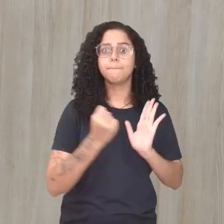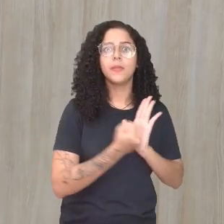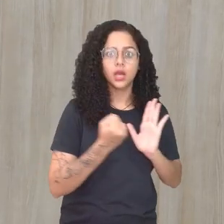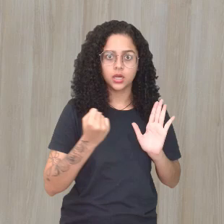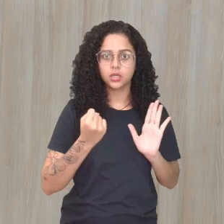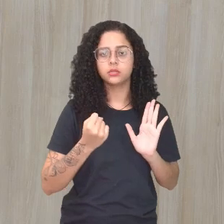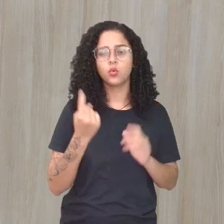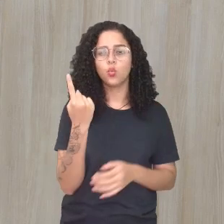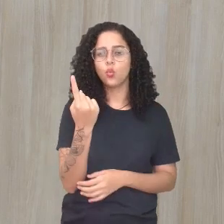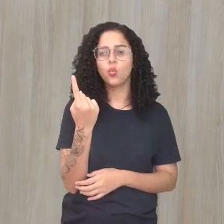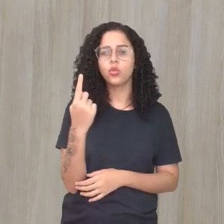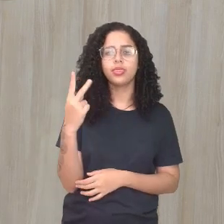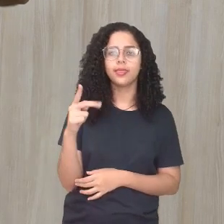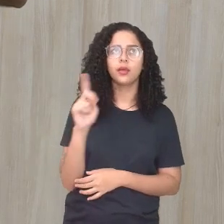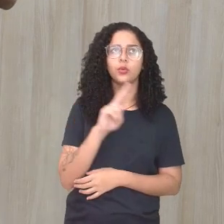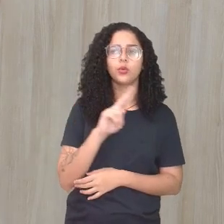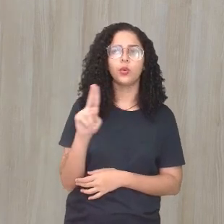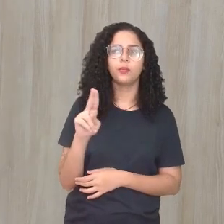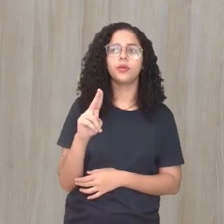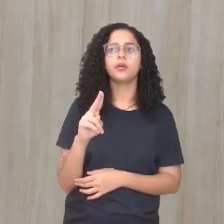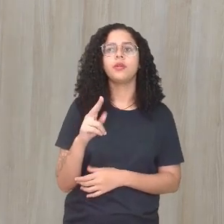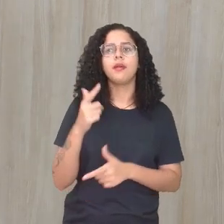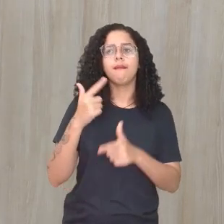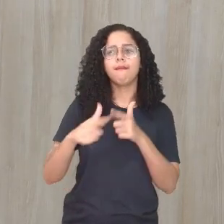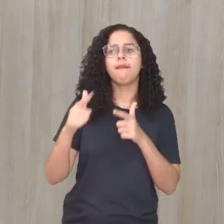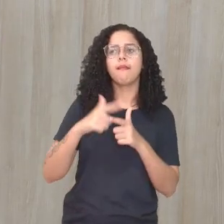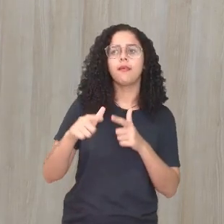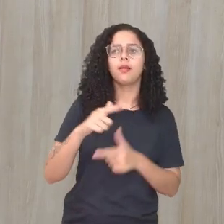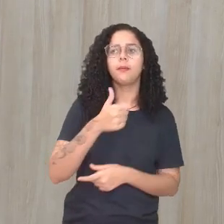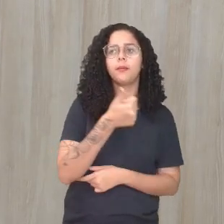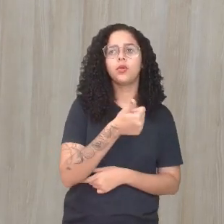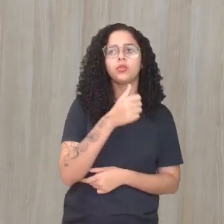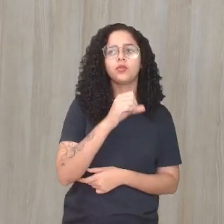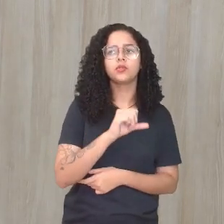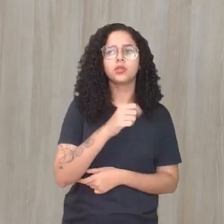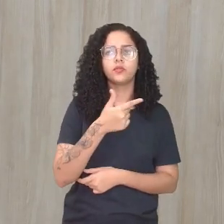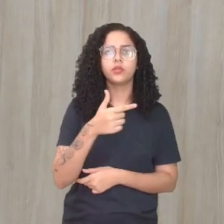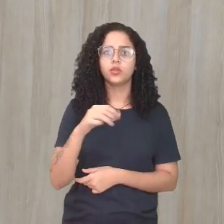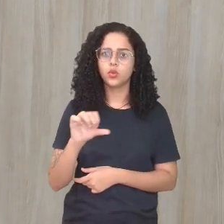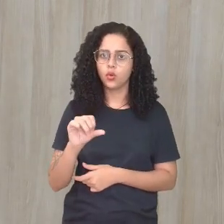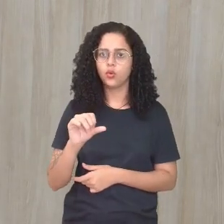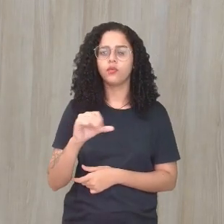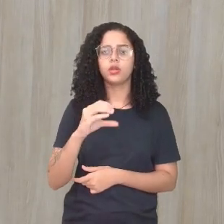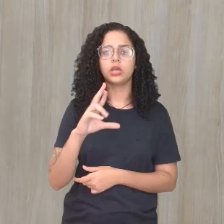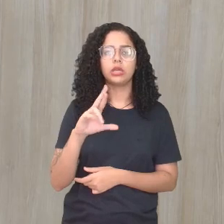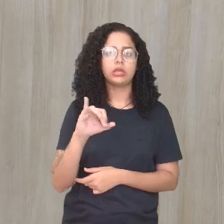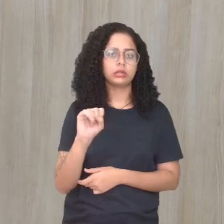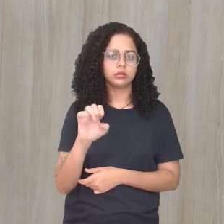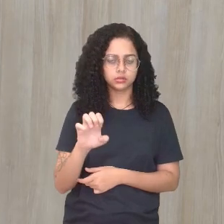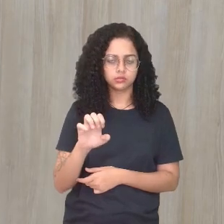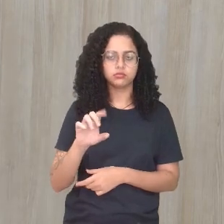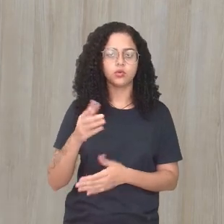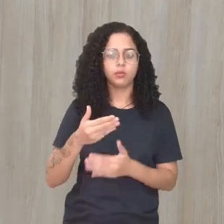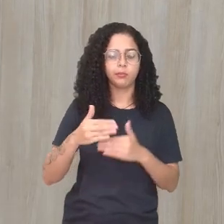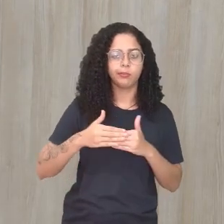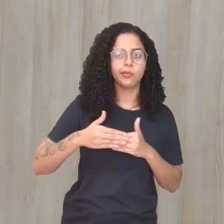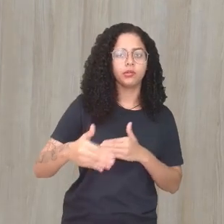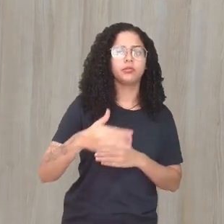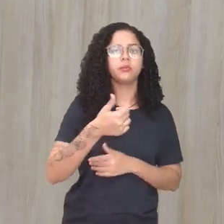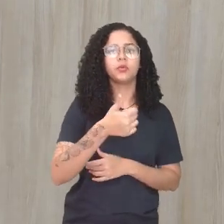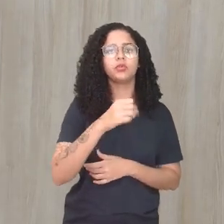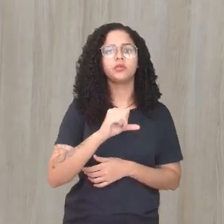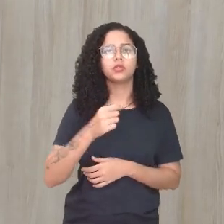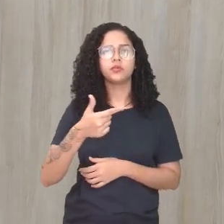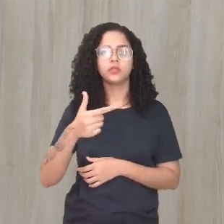Um deles foi a chamada crise de 1929, né? Quando a gente tem a partir de